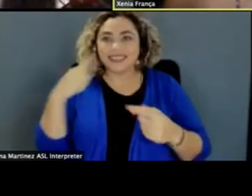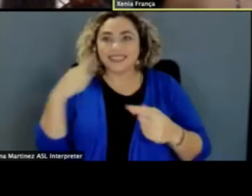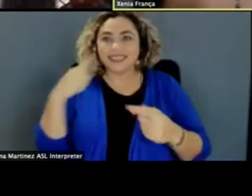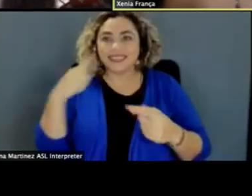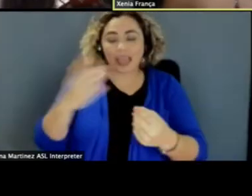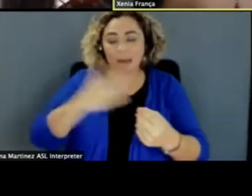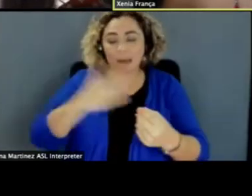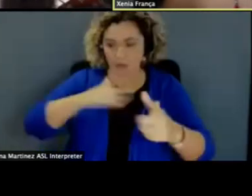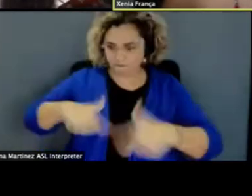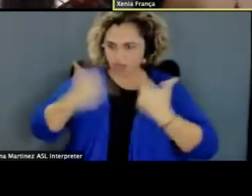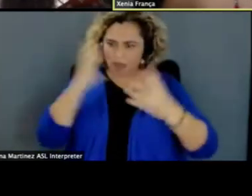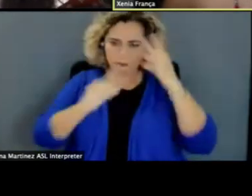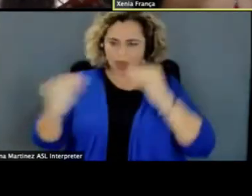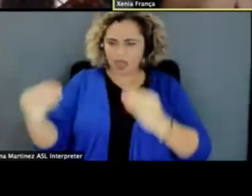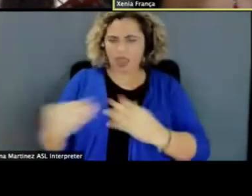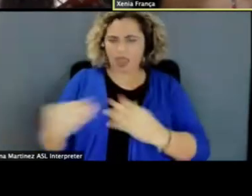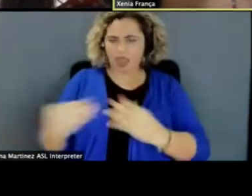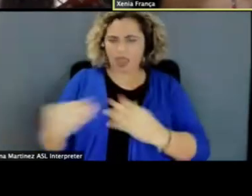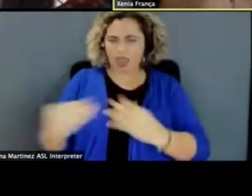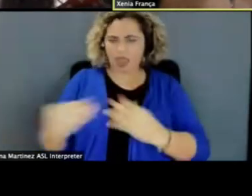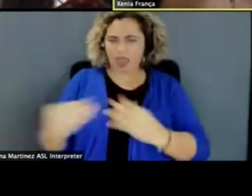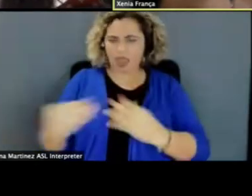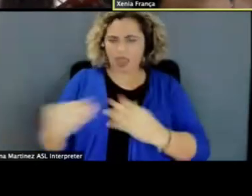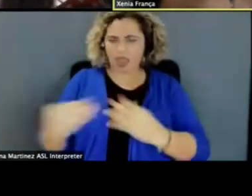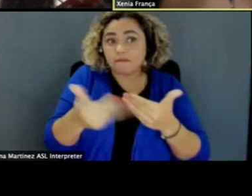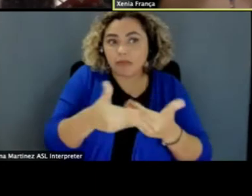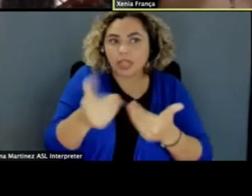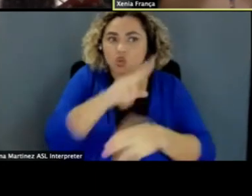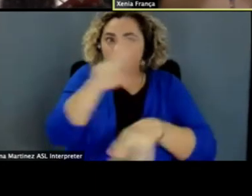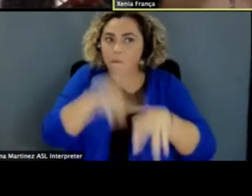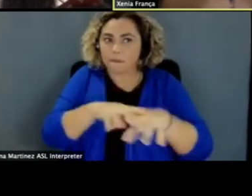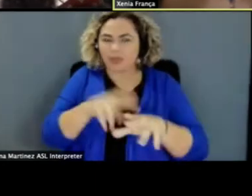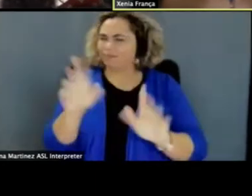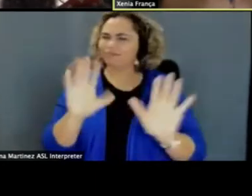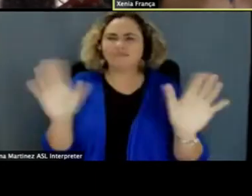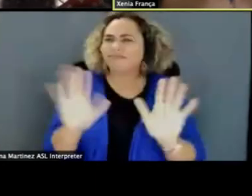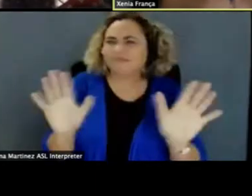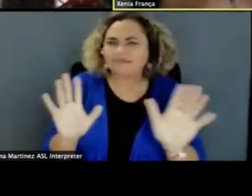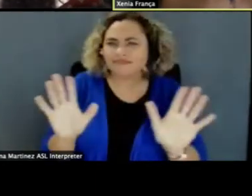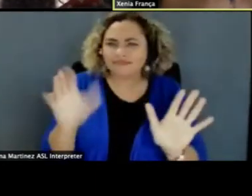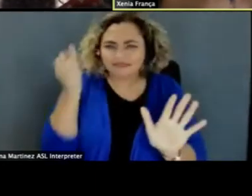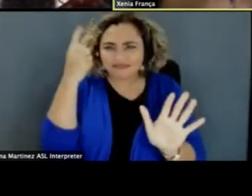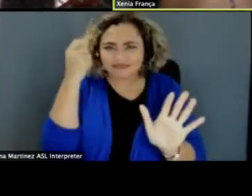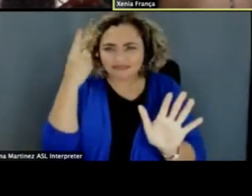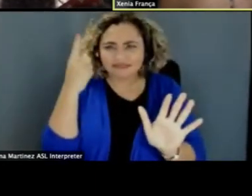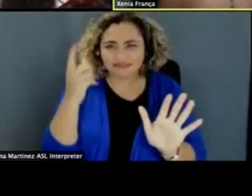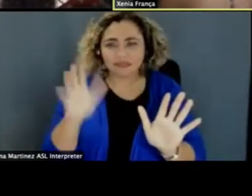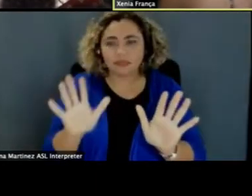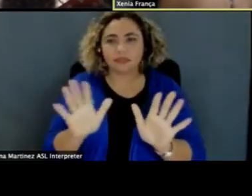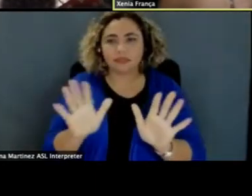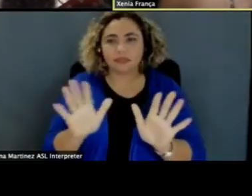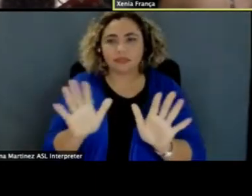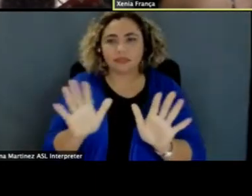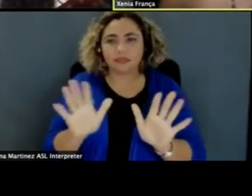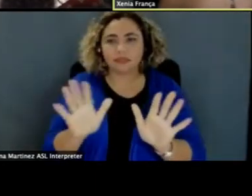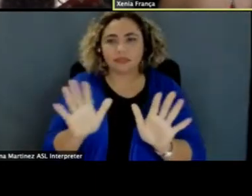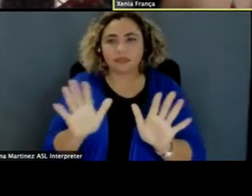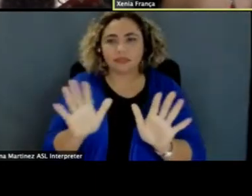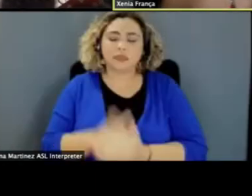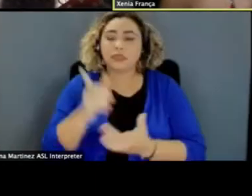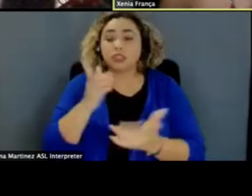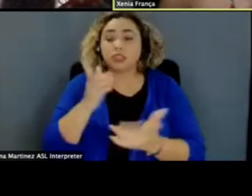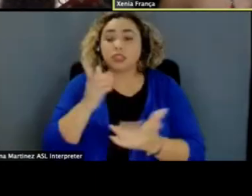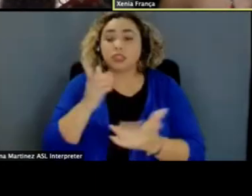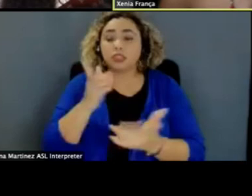vida seja uma vida fácil, uma vida normal, né? A tentativa disso, pelo menos. E através